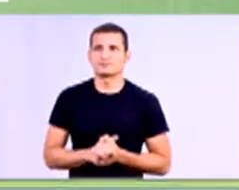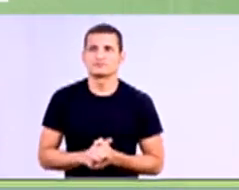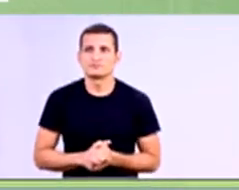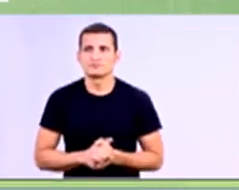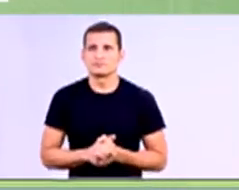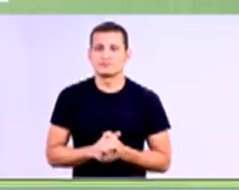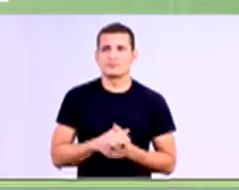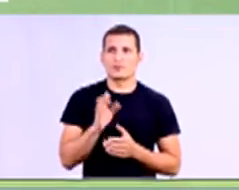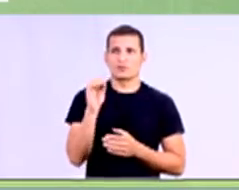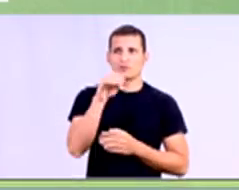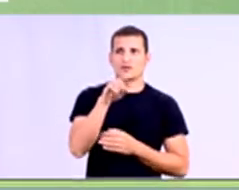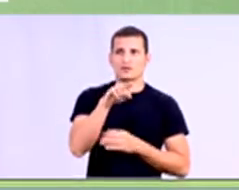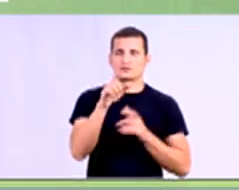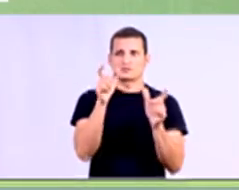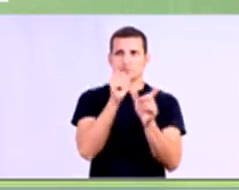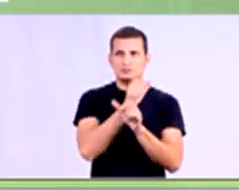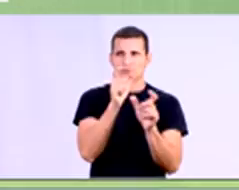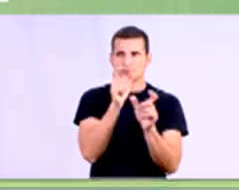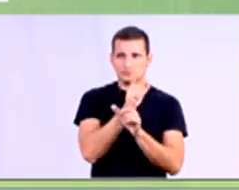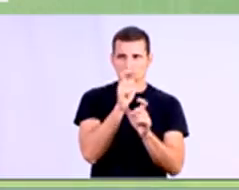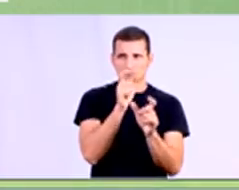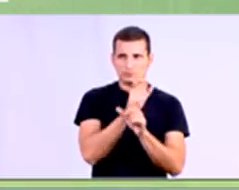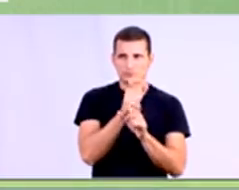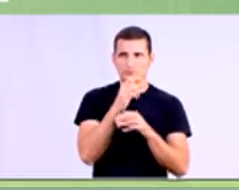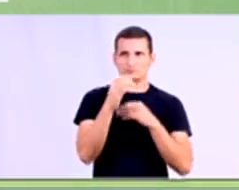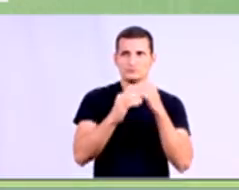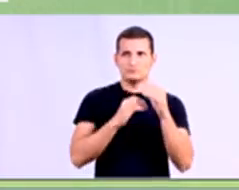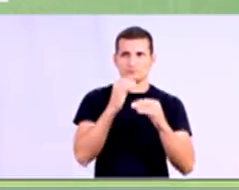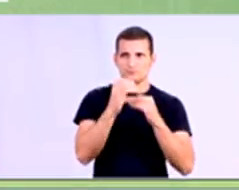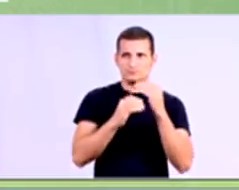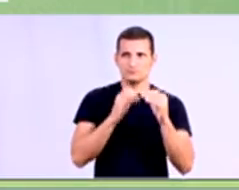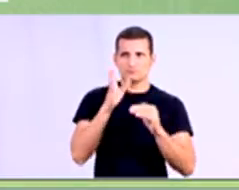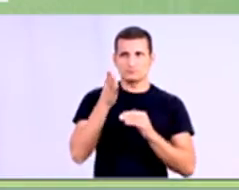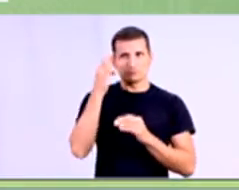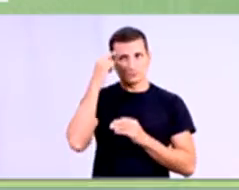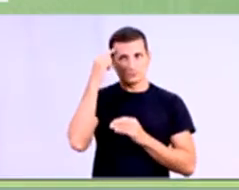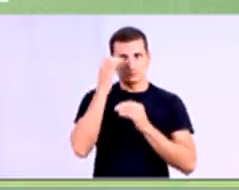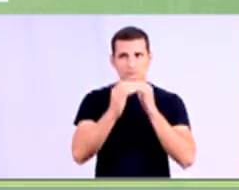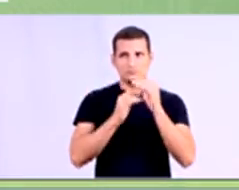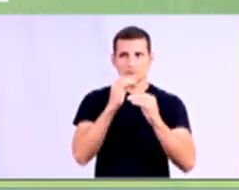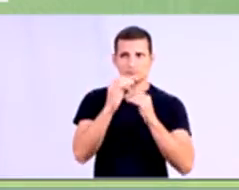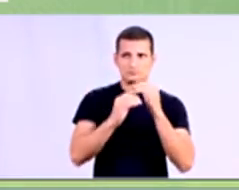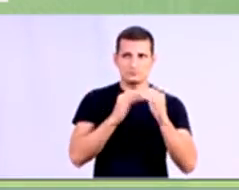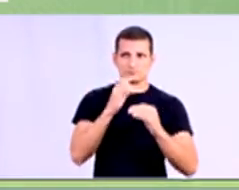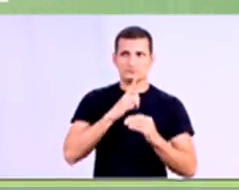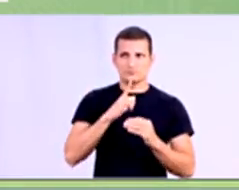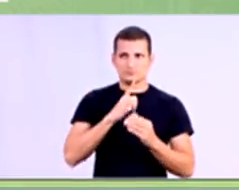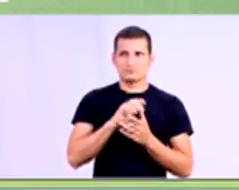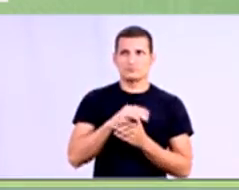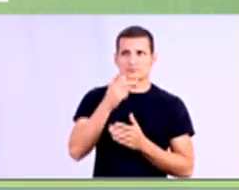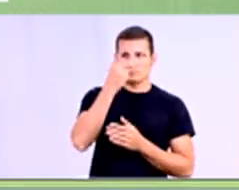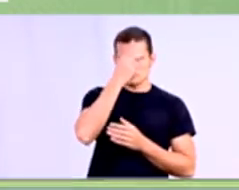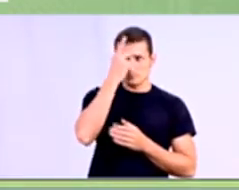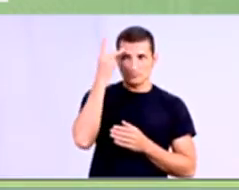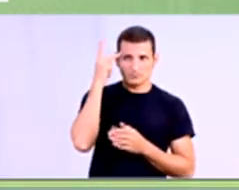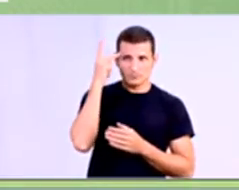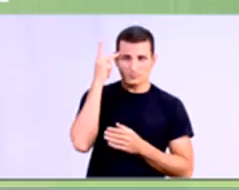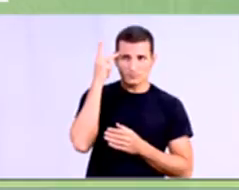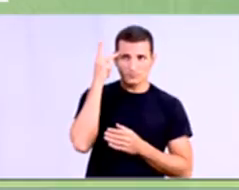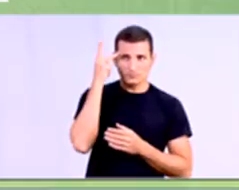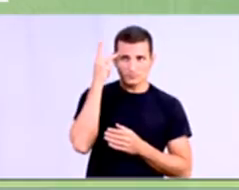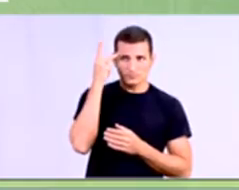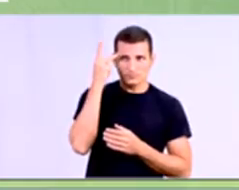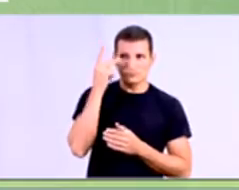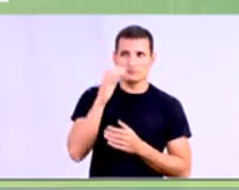Eu coloquei aqui uma estrutura de banco já pensando já em banco de dados, onde eu teria aí uma entidade pessoa, que venha a